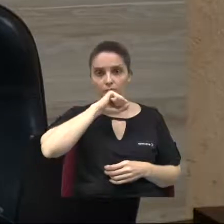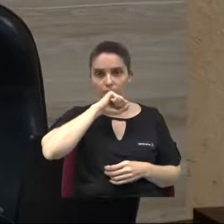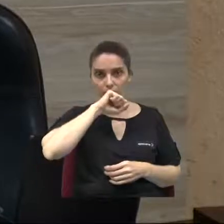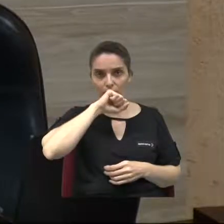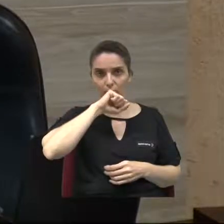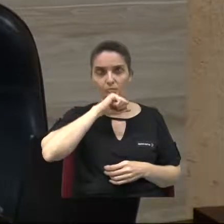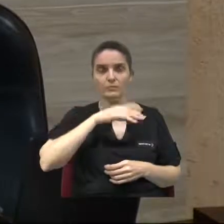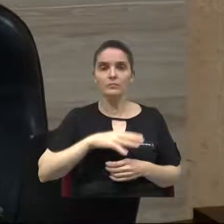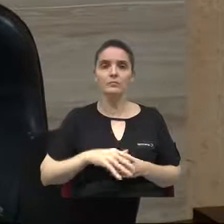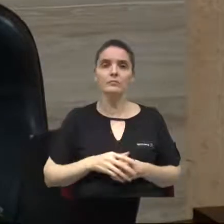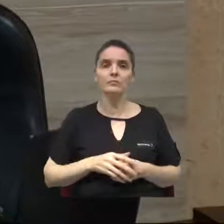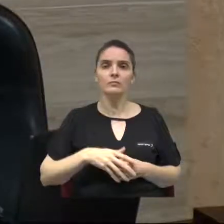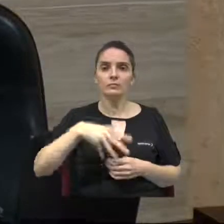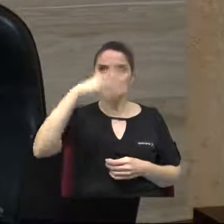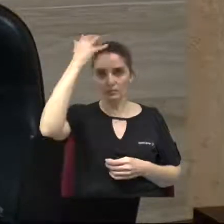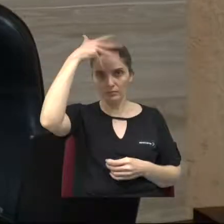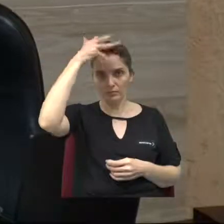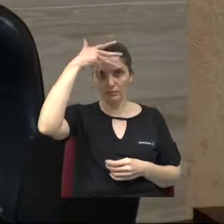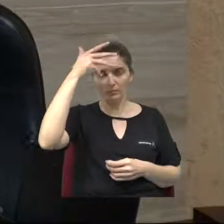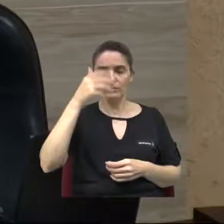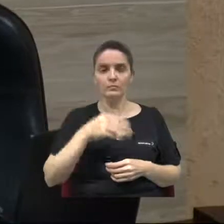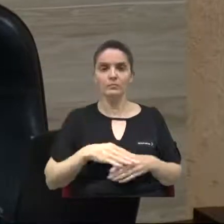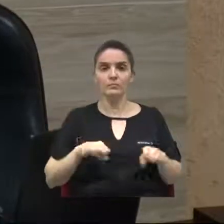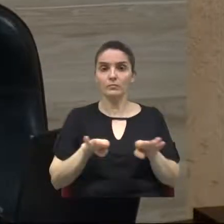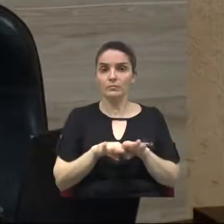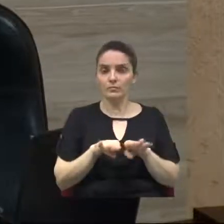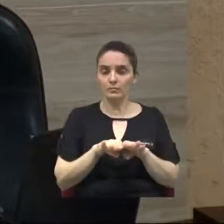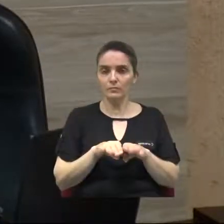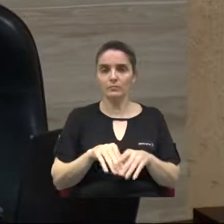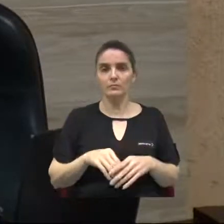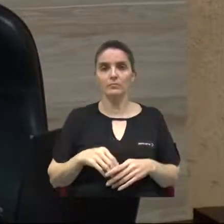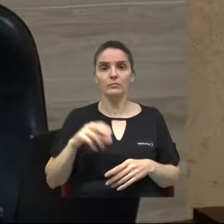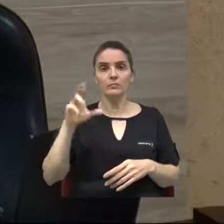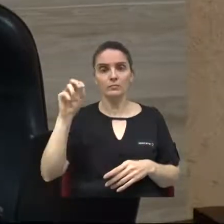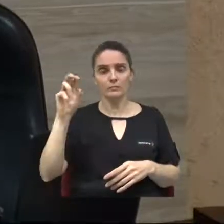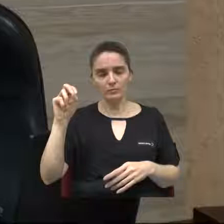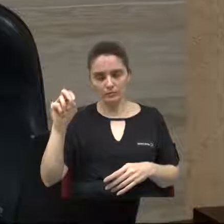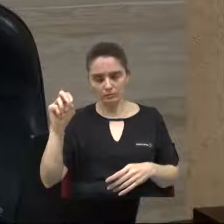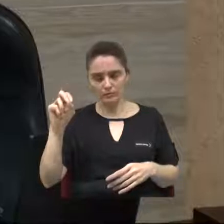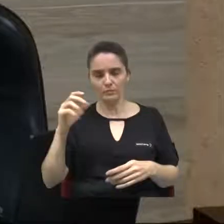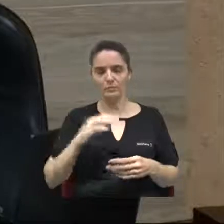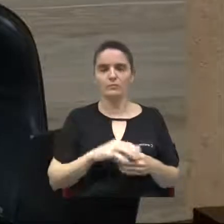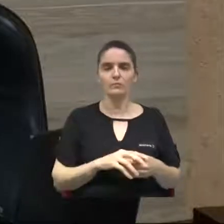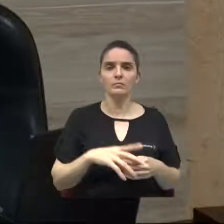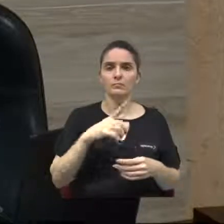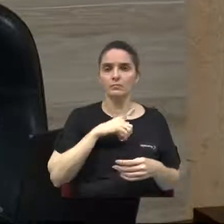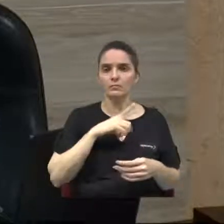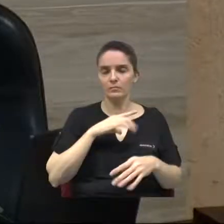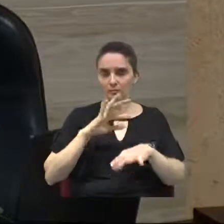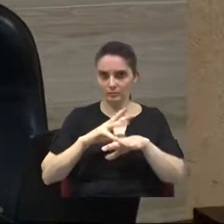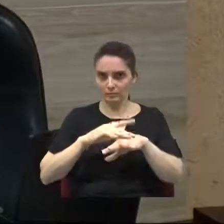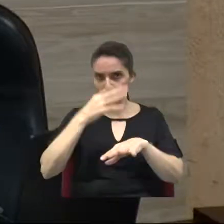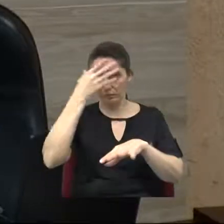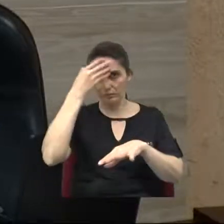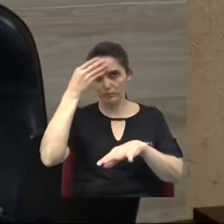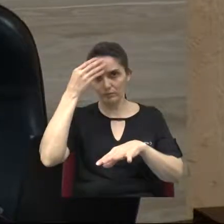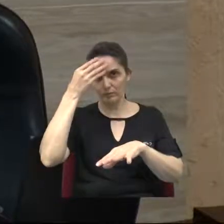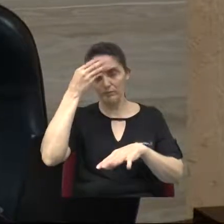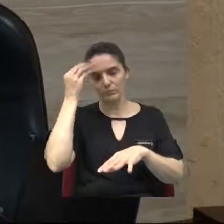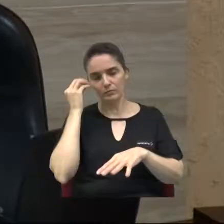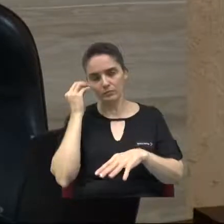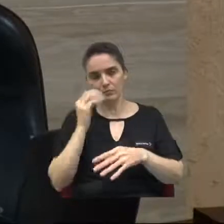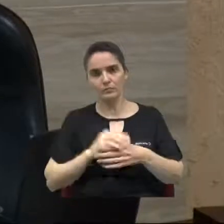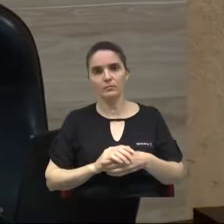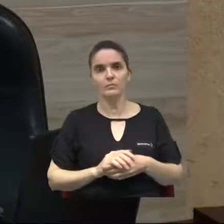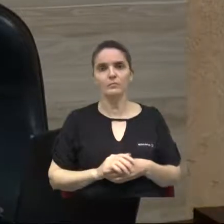anos. Na época, o asilo não era somente para pessoas idosas. Na época, tinha diversas outras pessoas